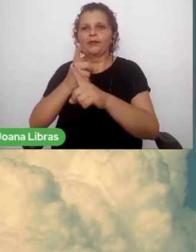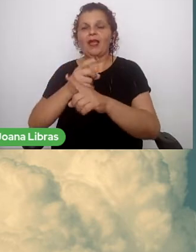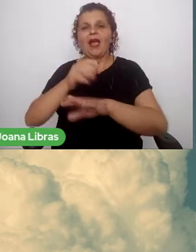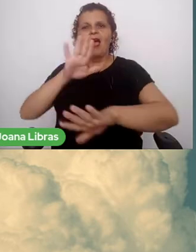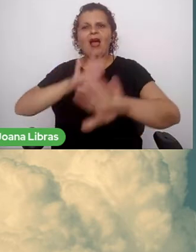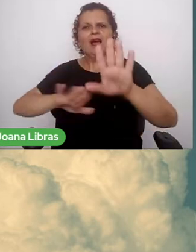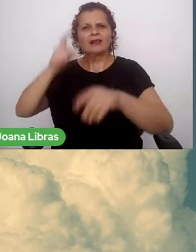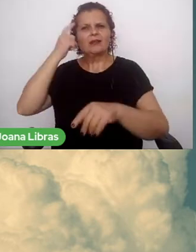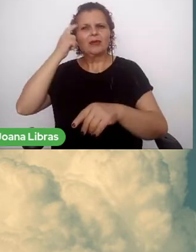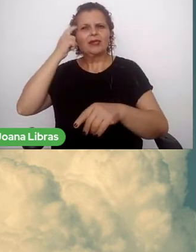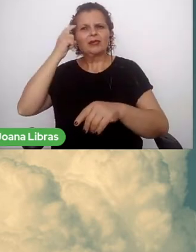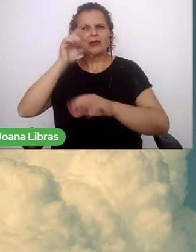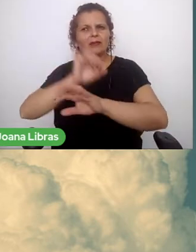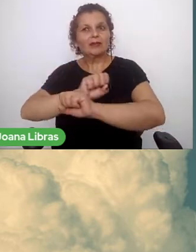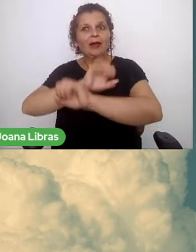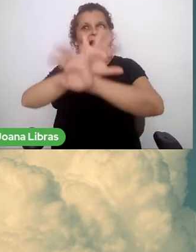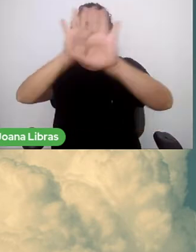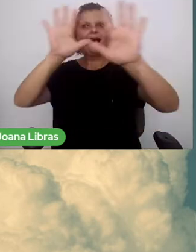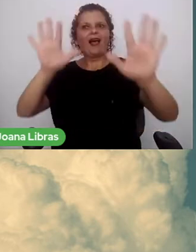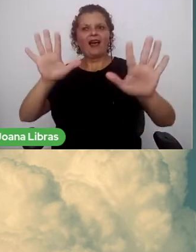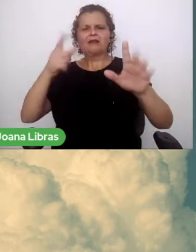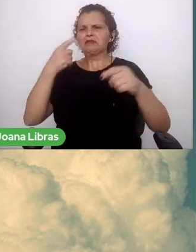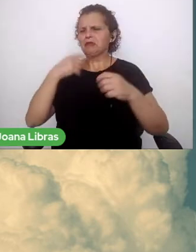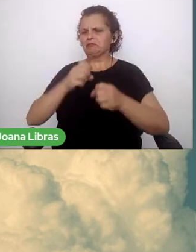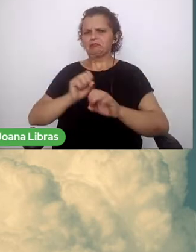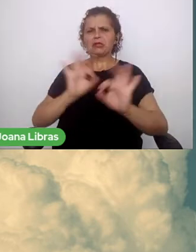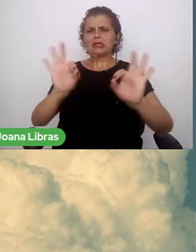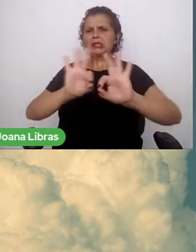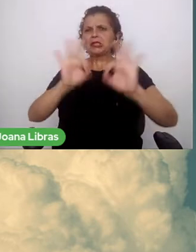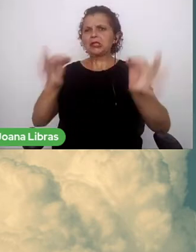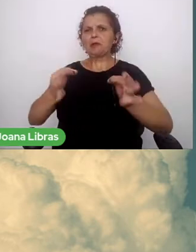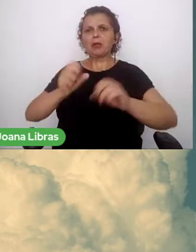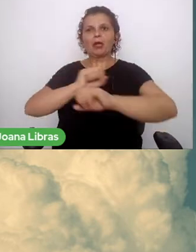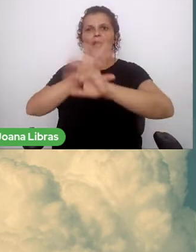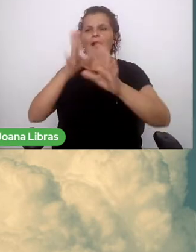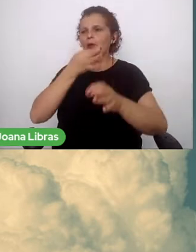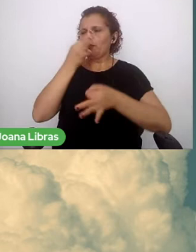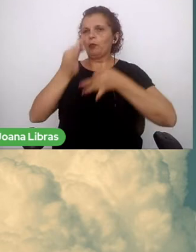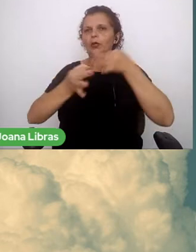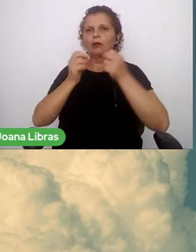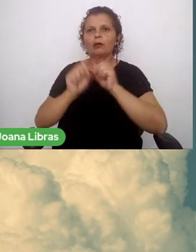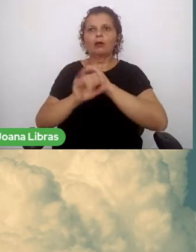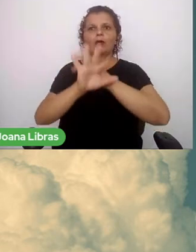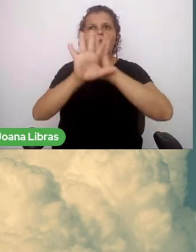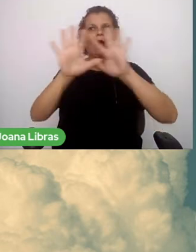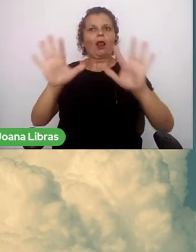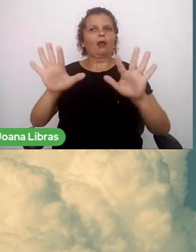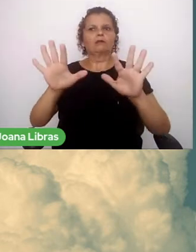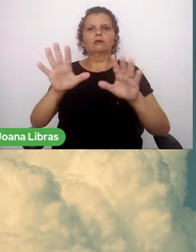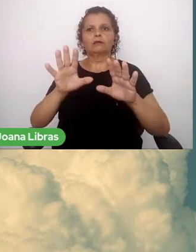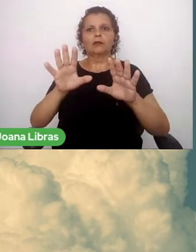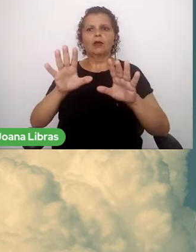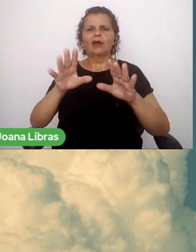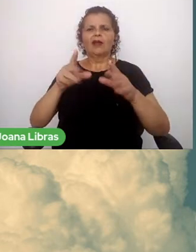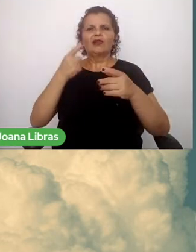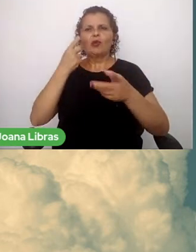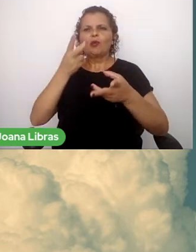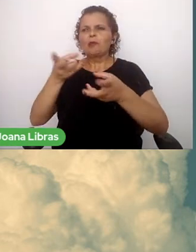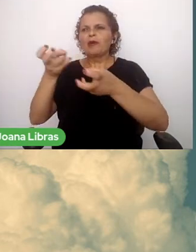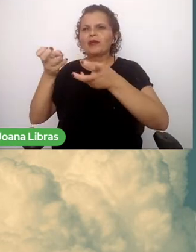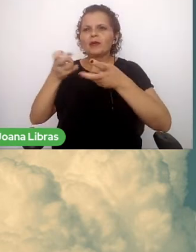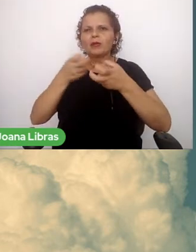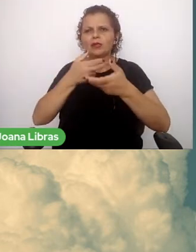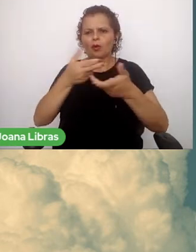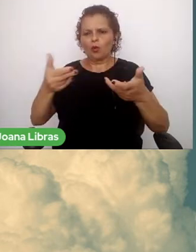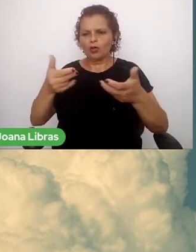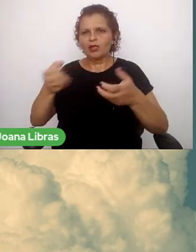as coisas estão muito claras. Tão claras que eu acho que estão tão claras que eu não consigo enxergar coisas